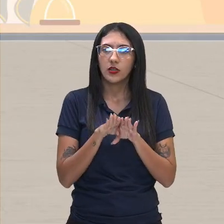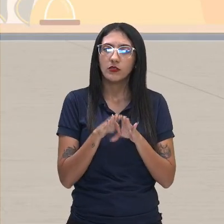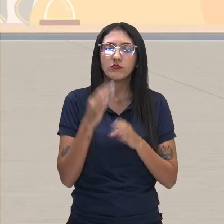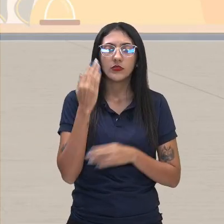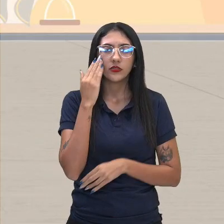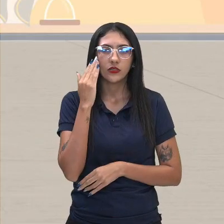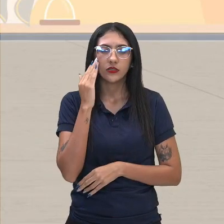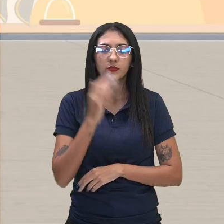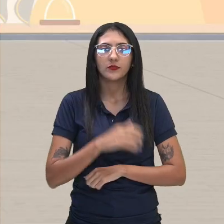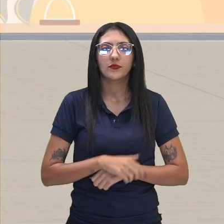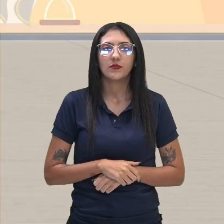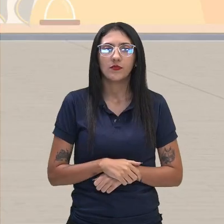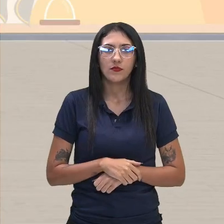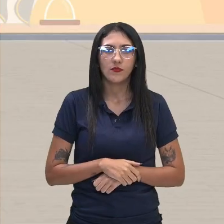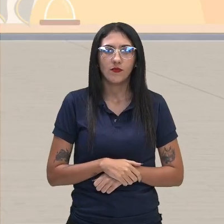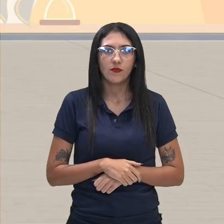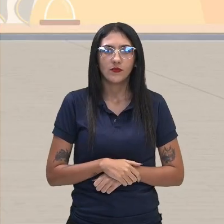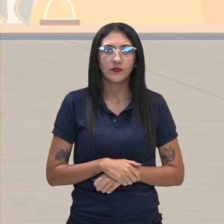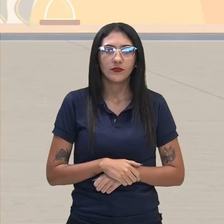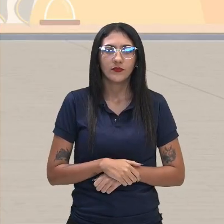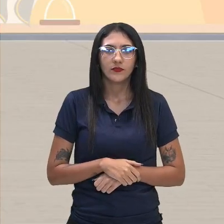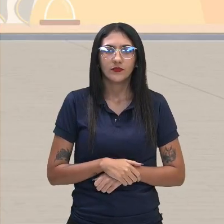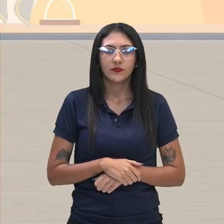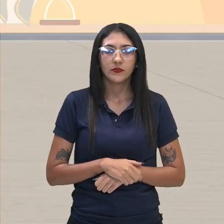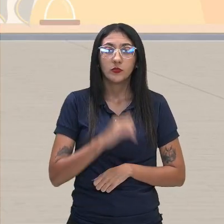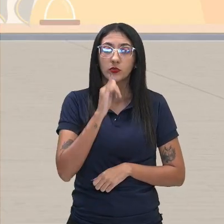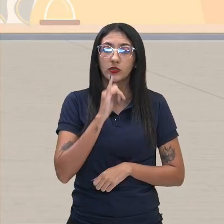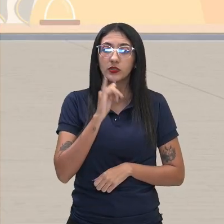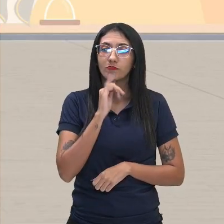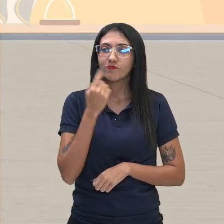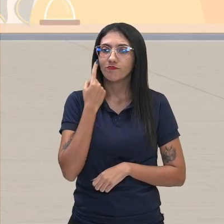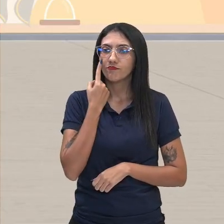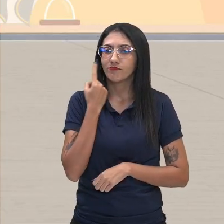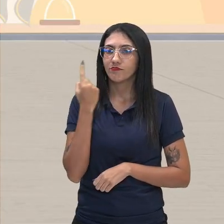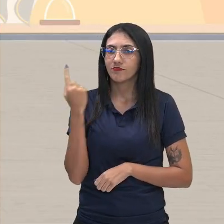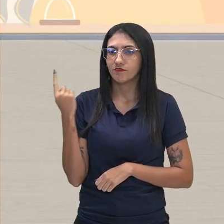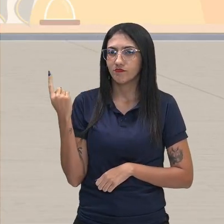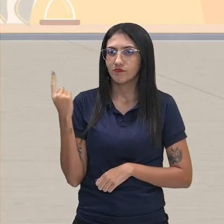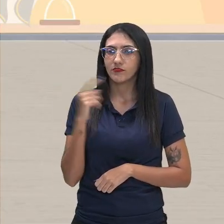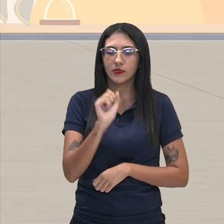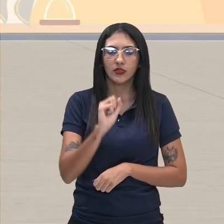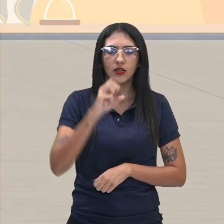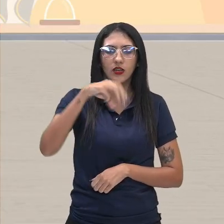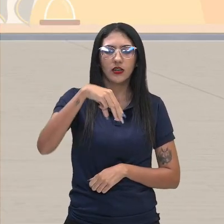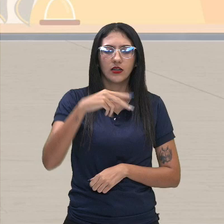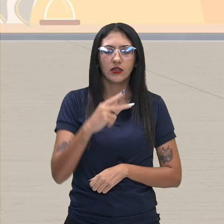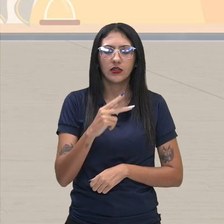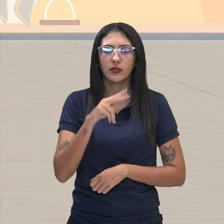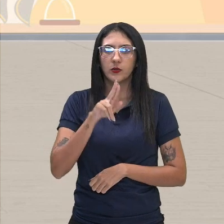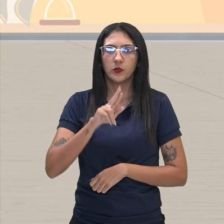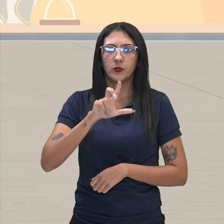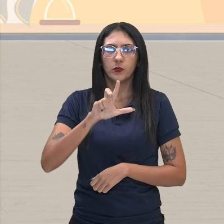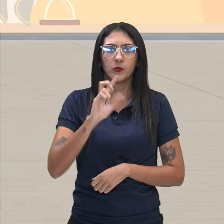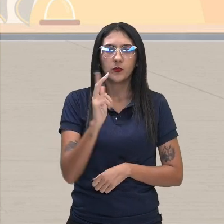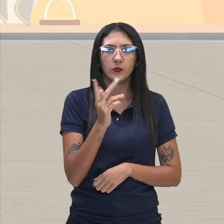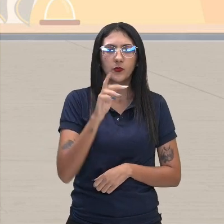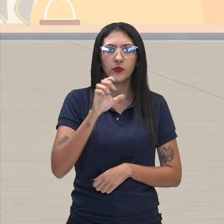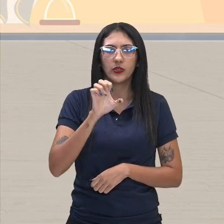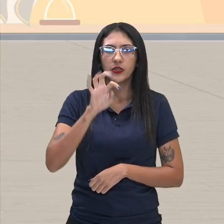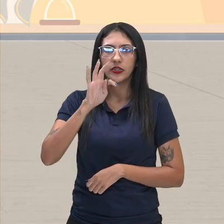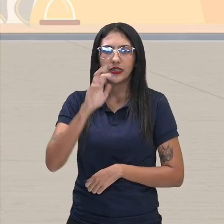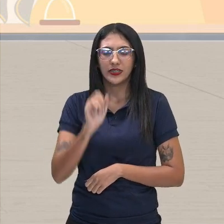com o tempo, como por exemplo também, né, a ampulheta, né, que é uma das medidas